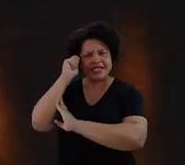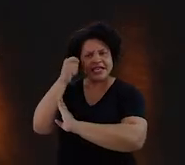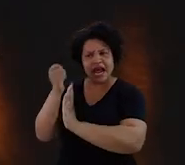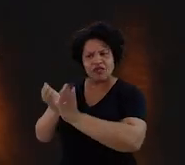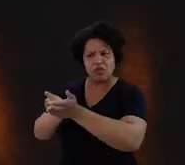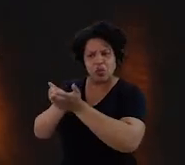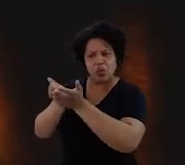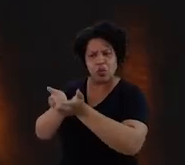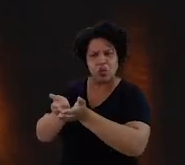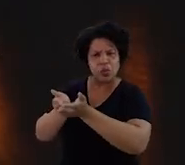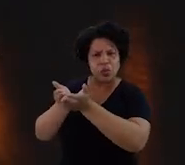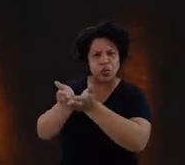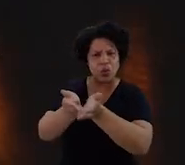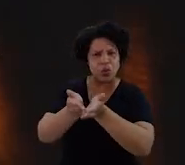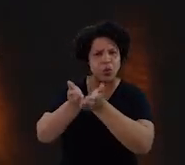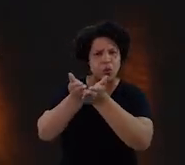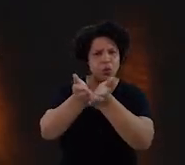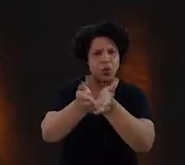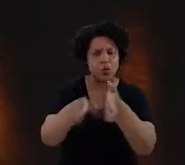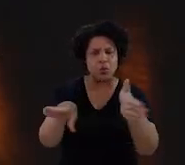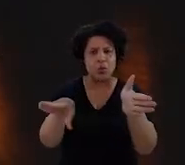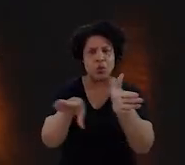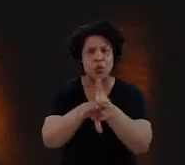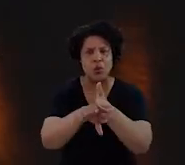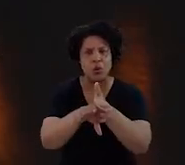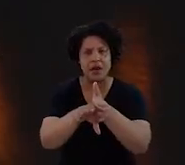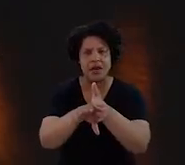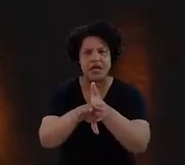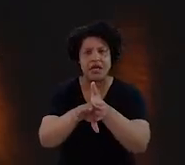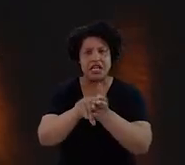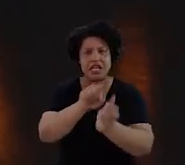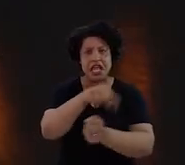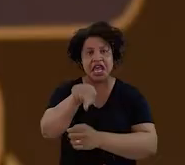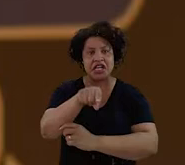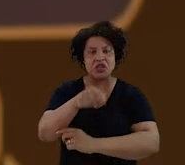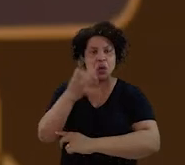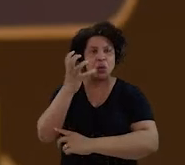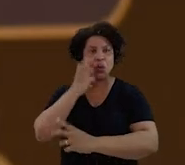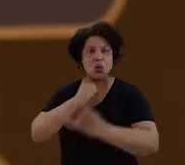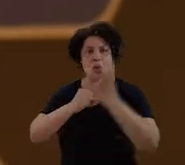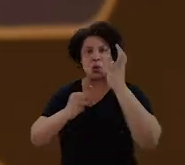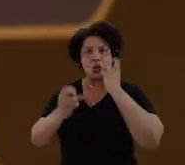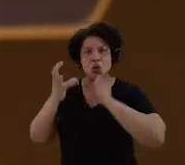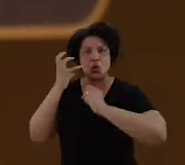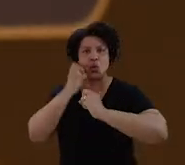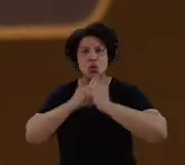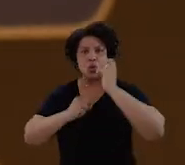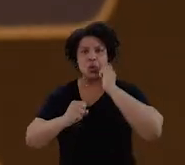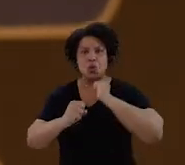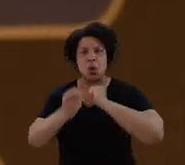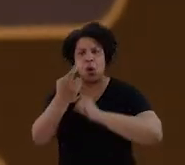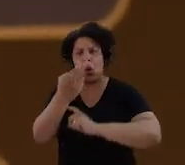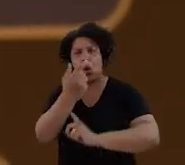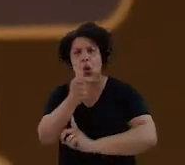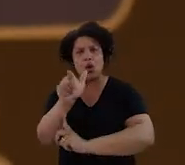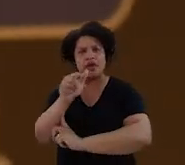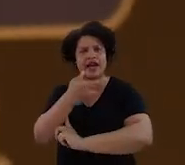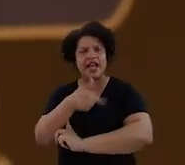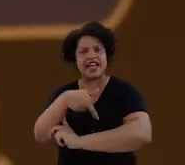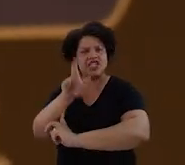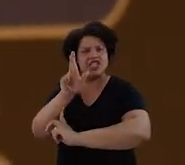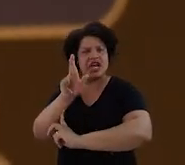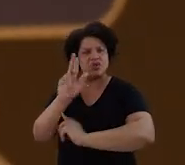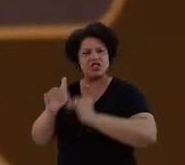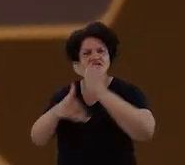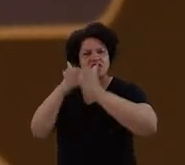e enriqueceram eles, certo? Ensinaram outra religião pro povo daqui. Descobrimento de porra nenhuma,